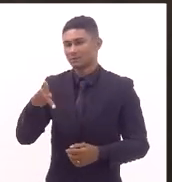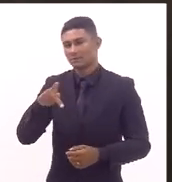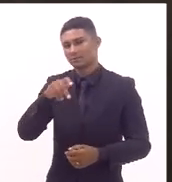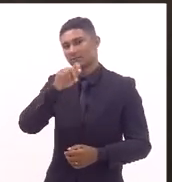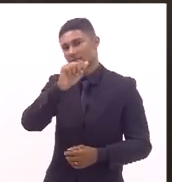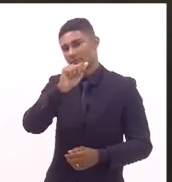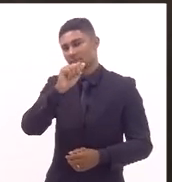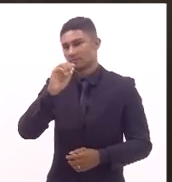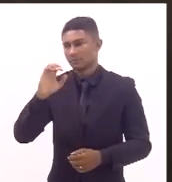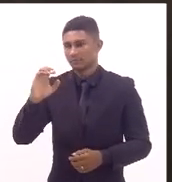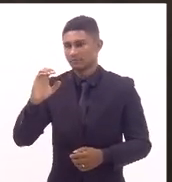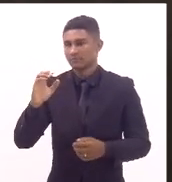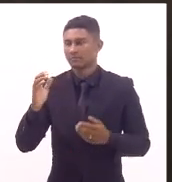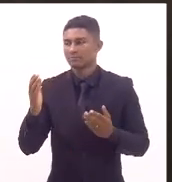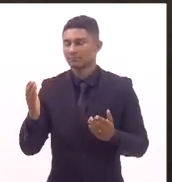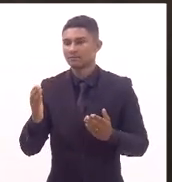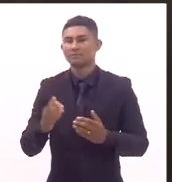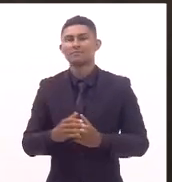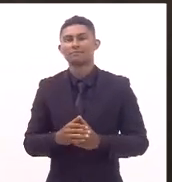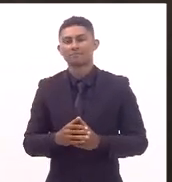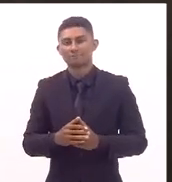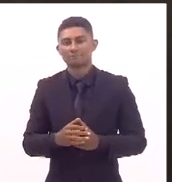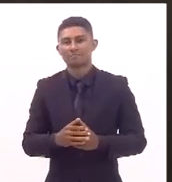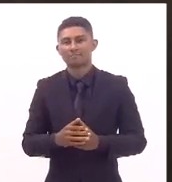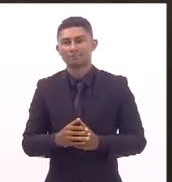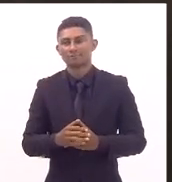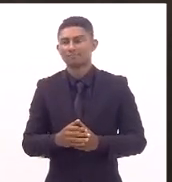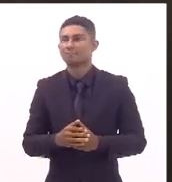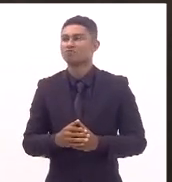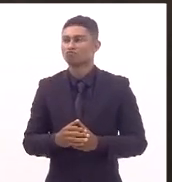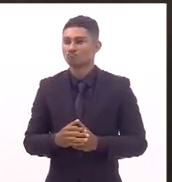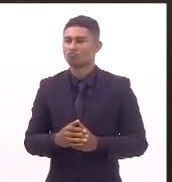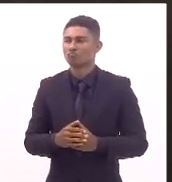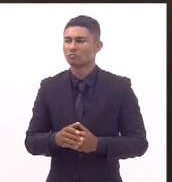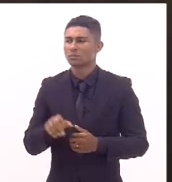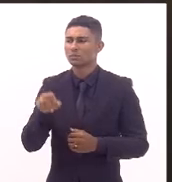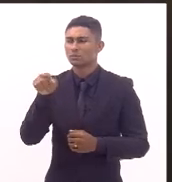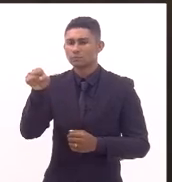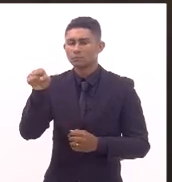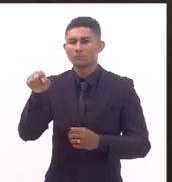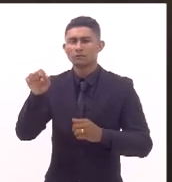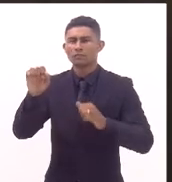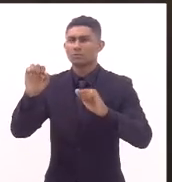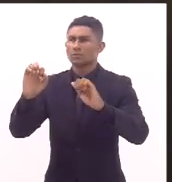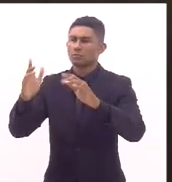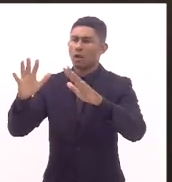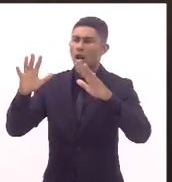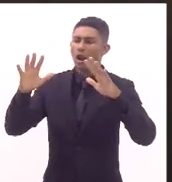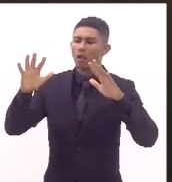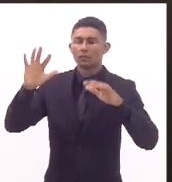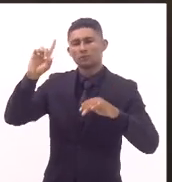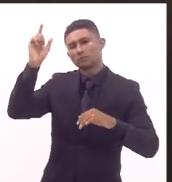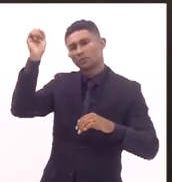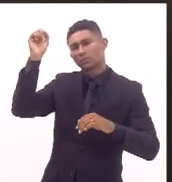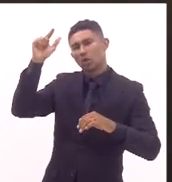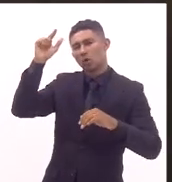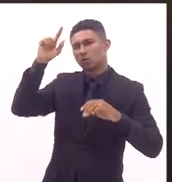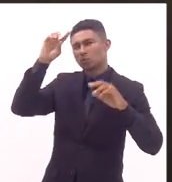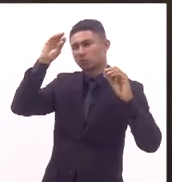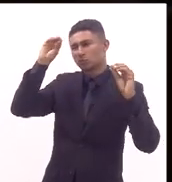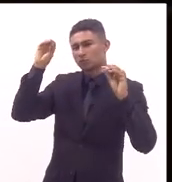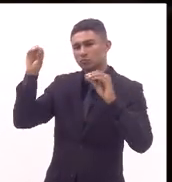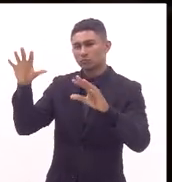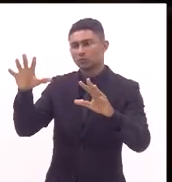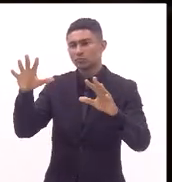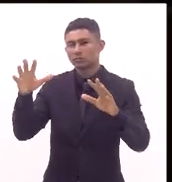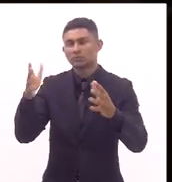Ceciliano que raios de luz de sol ilumine que